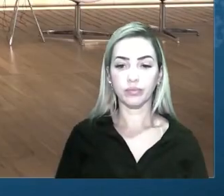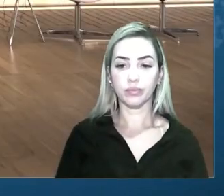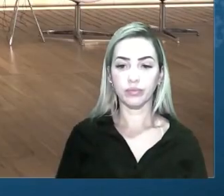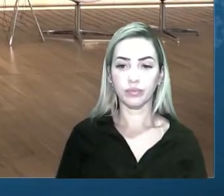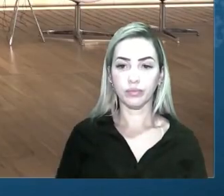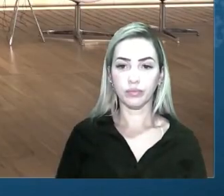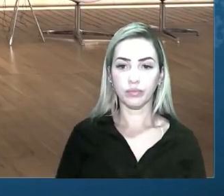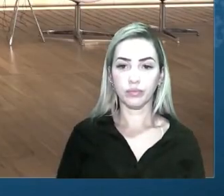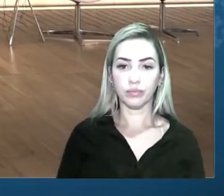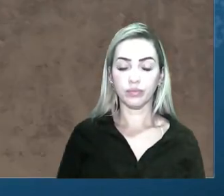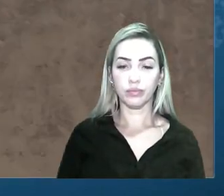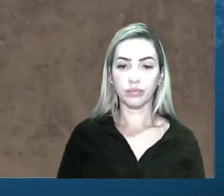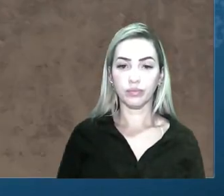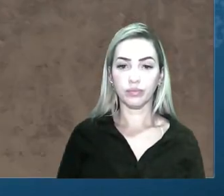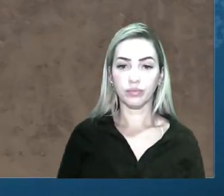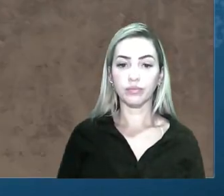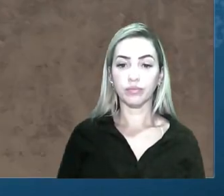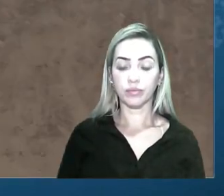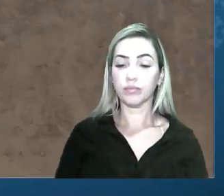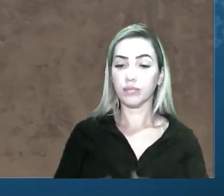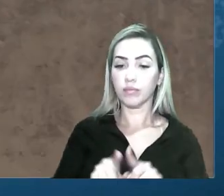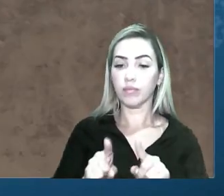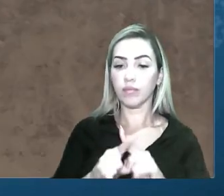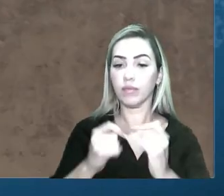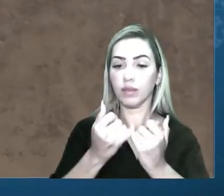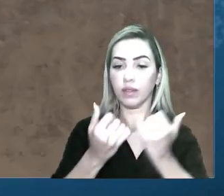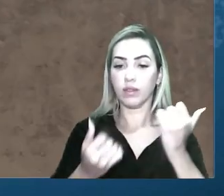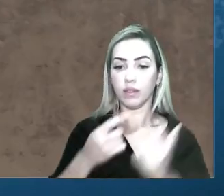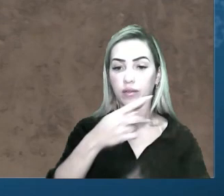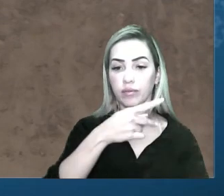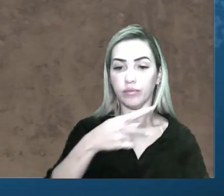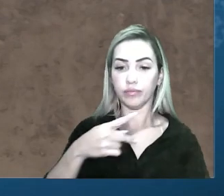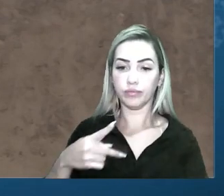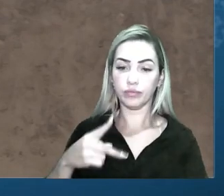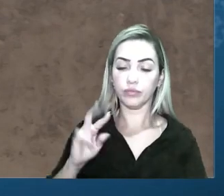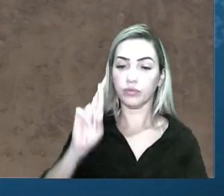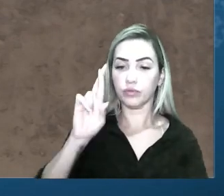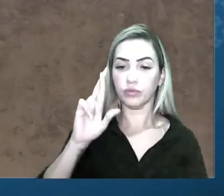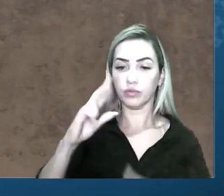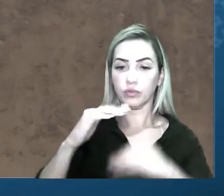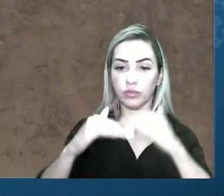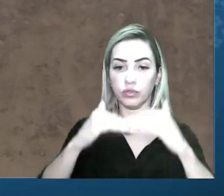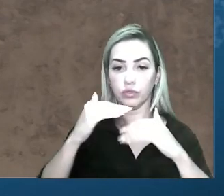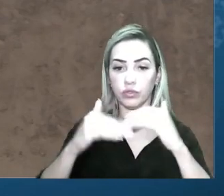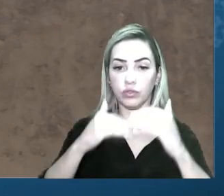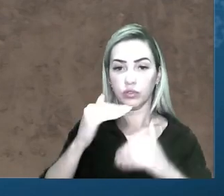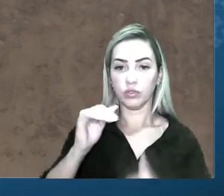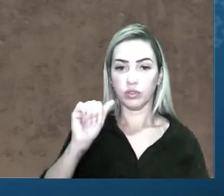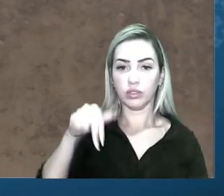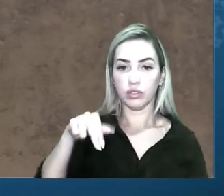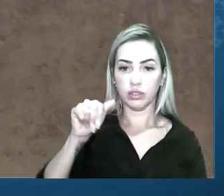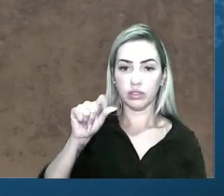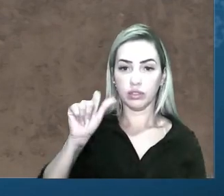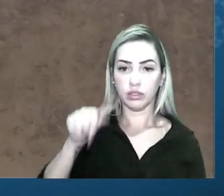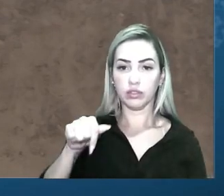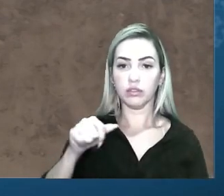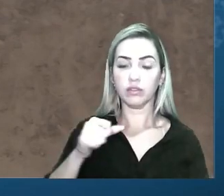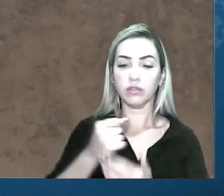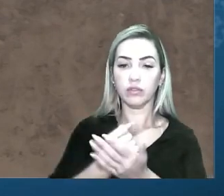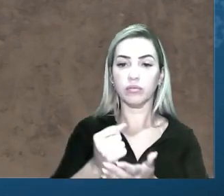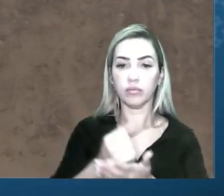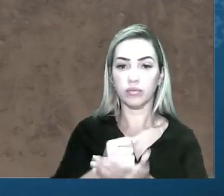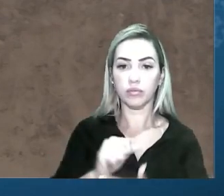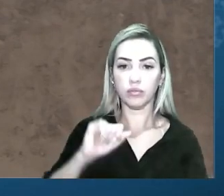O vice-presidente sênior e chefe de desenvolvimento inicial da Anilan Pharmaceuticals,